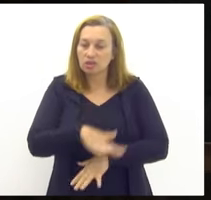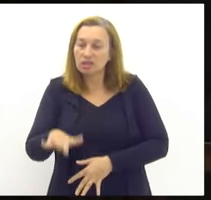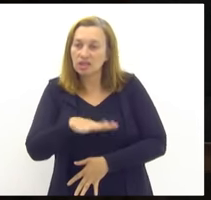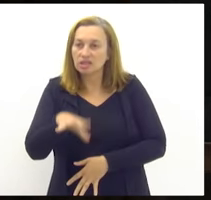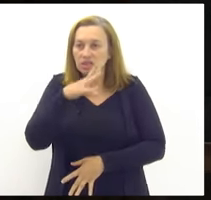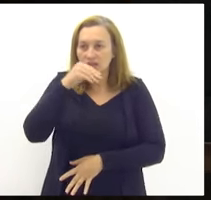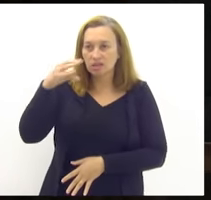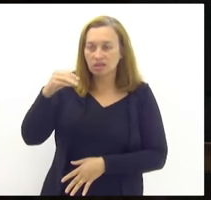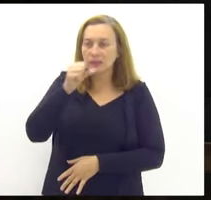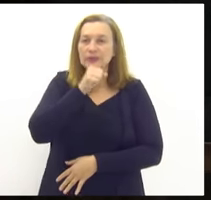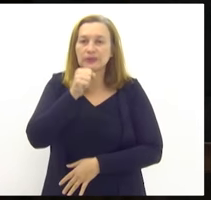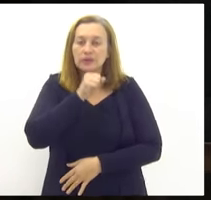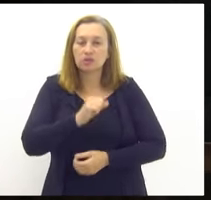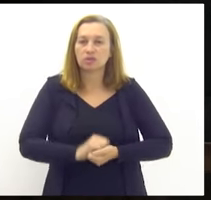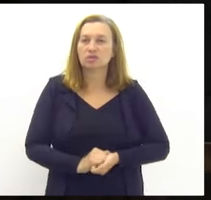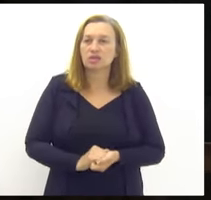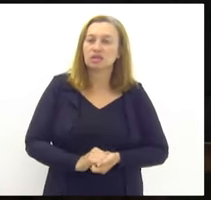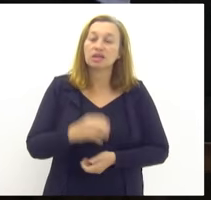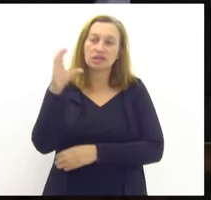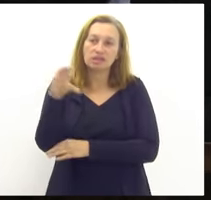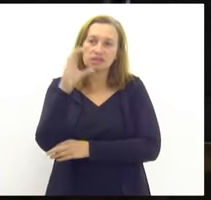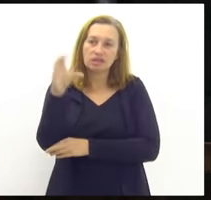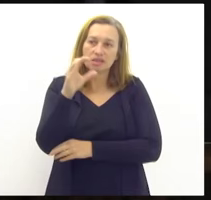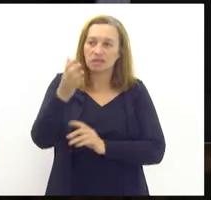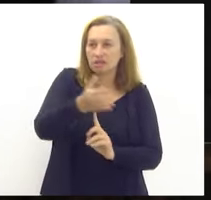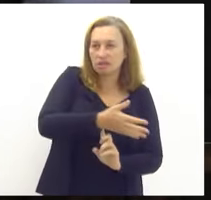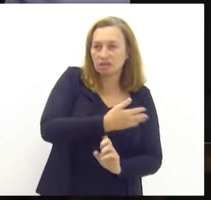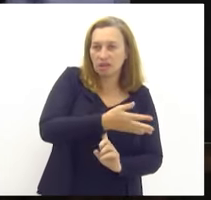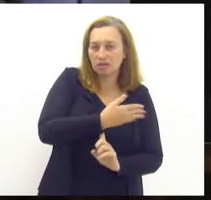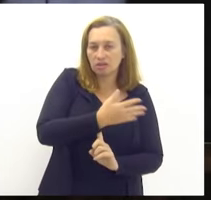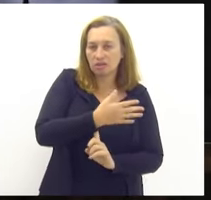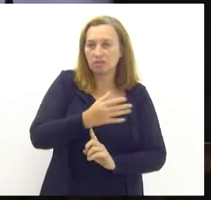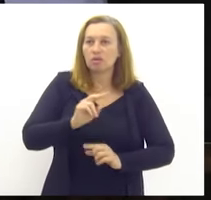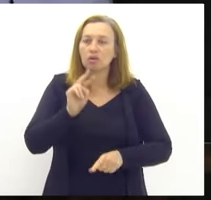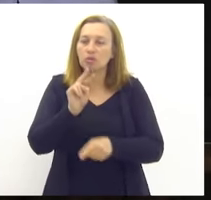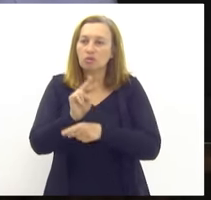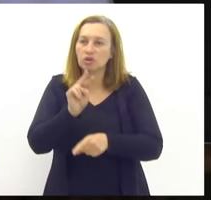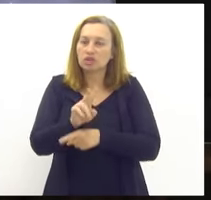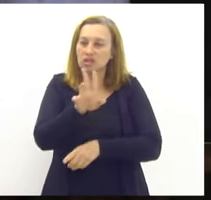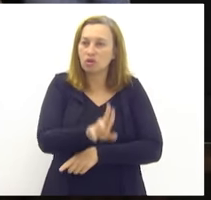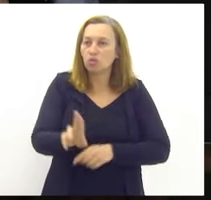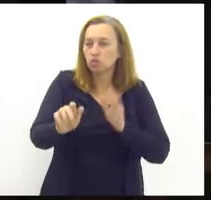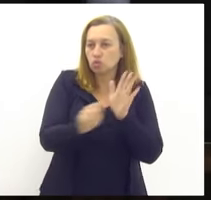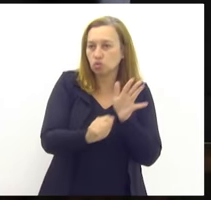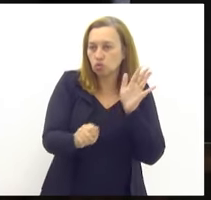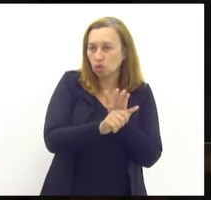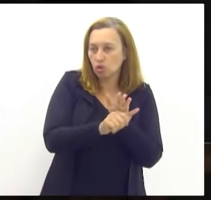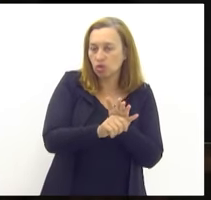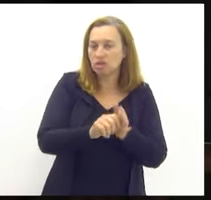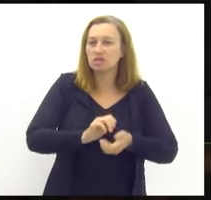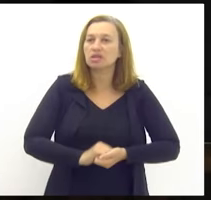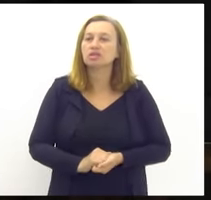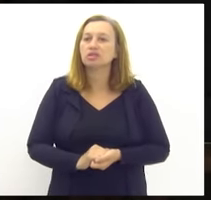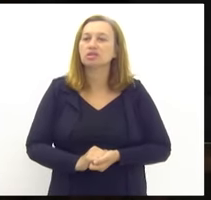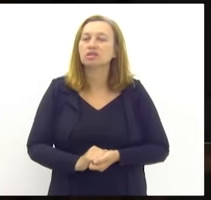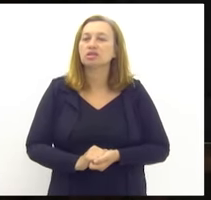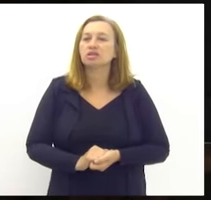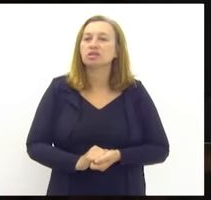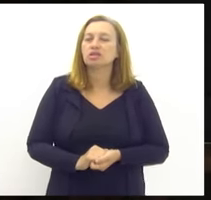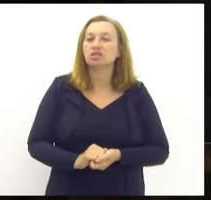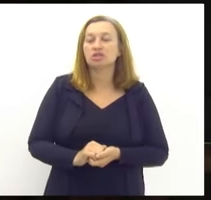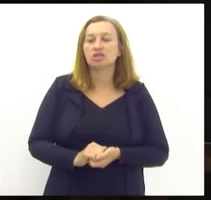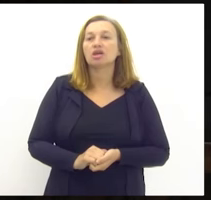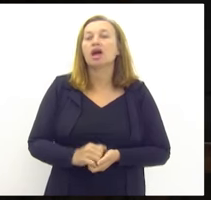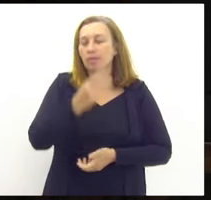Adolescente e do Idoso da Ciência e Tecnologia de prevenção ao uso de drogas e dependentes químicos em geral